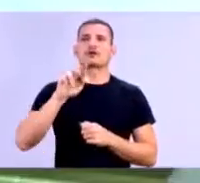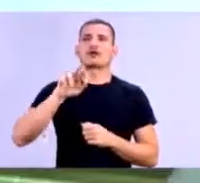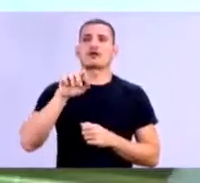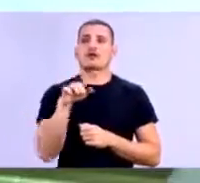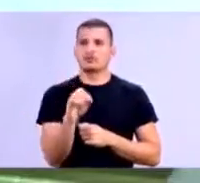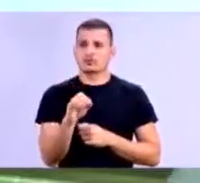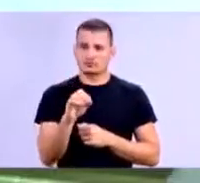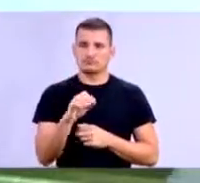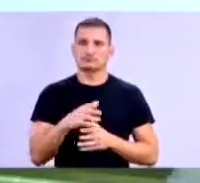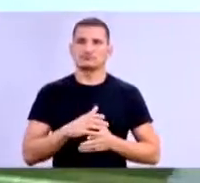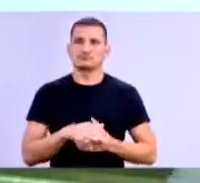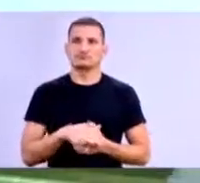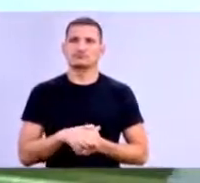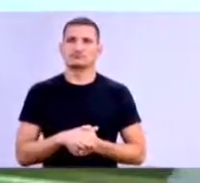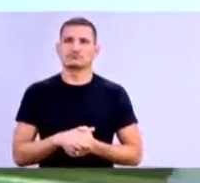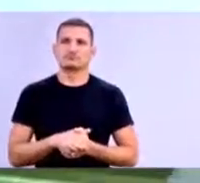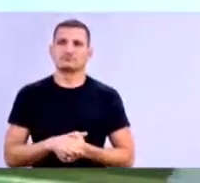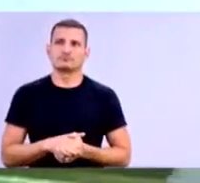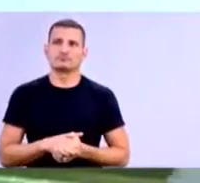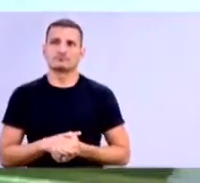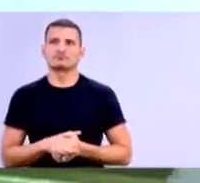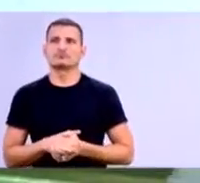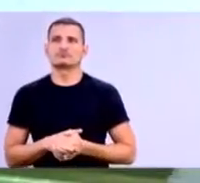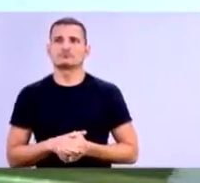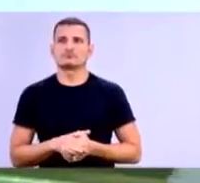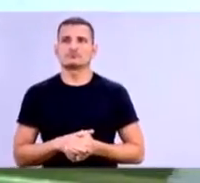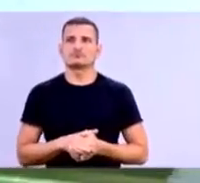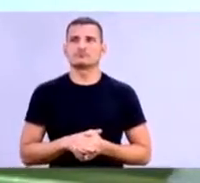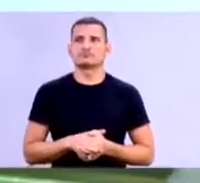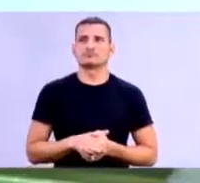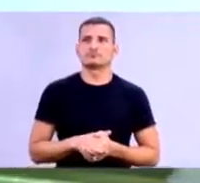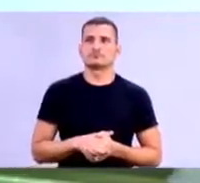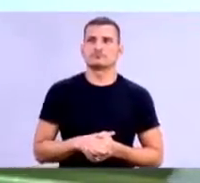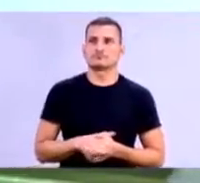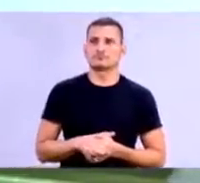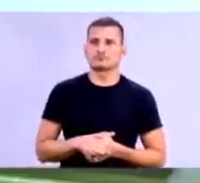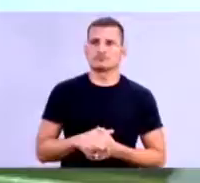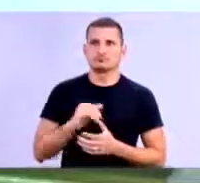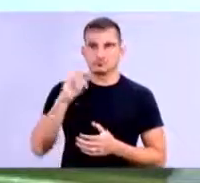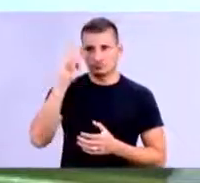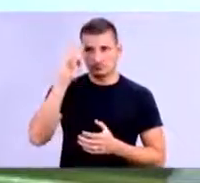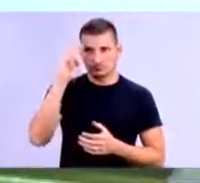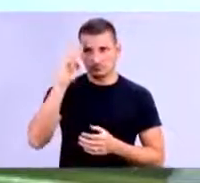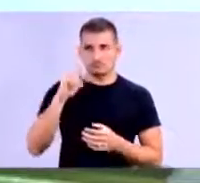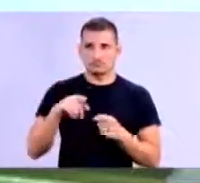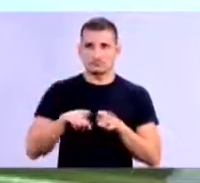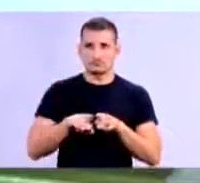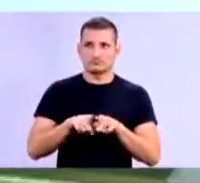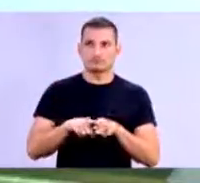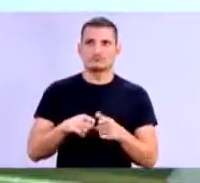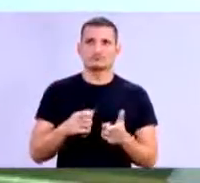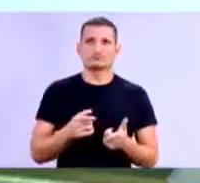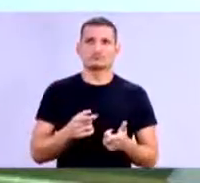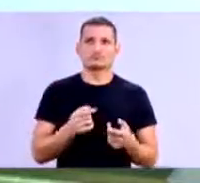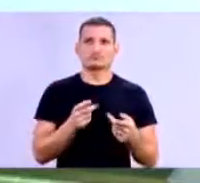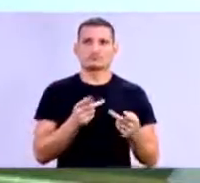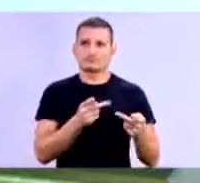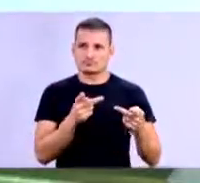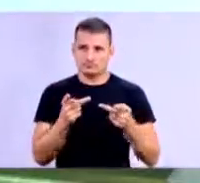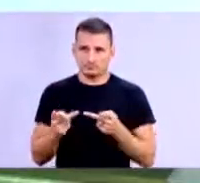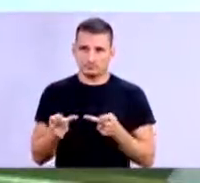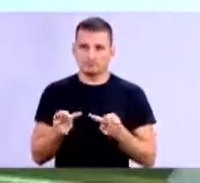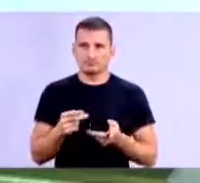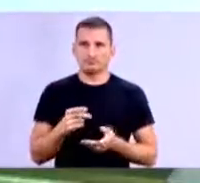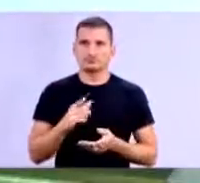esse emissor, não é, o emissor dessa convocação. E lembrando que o convite